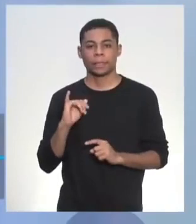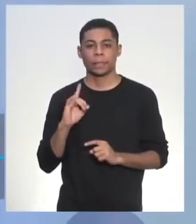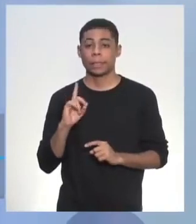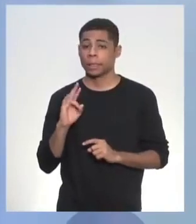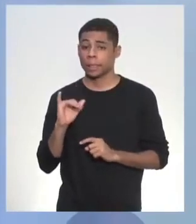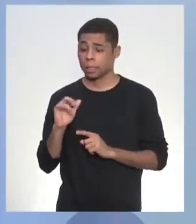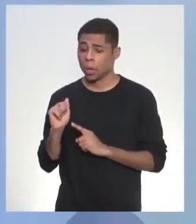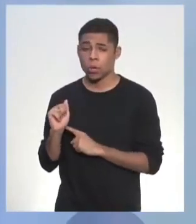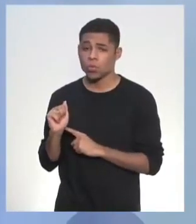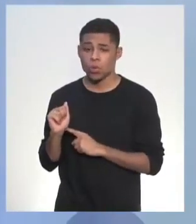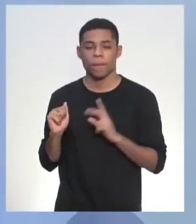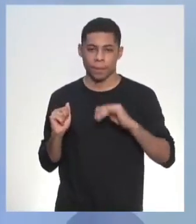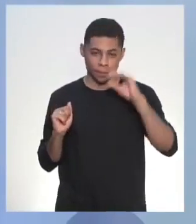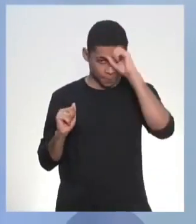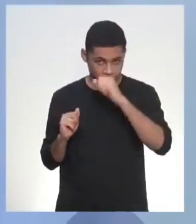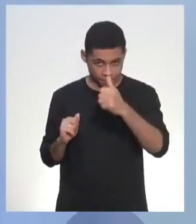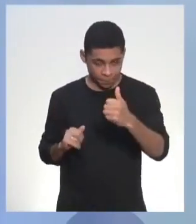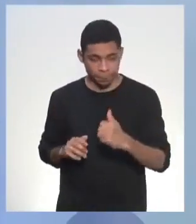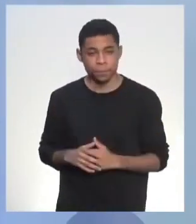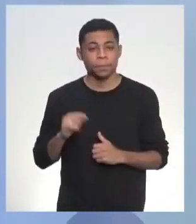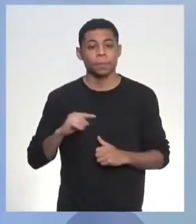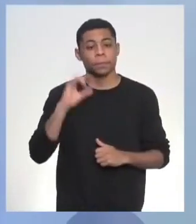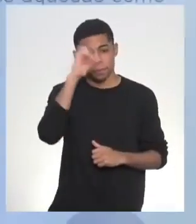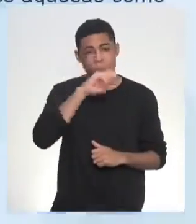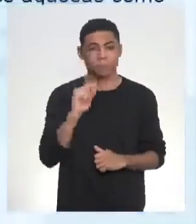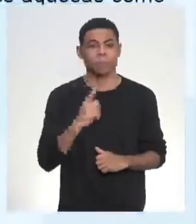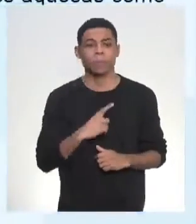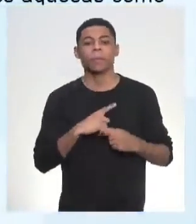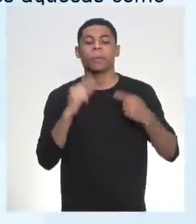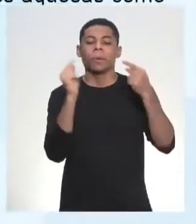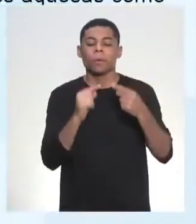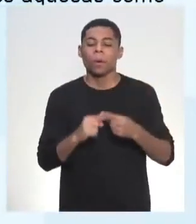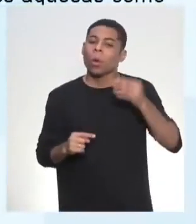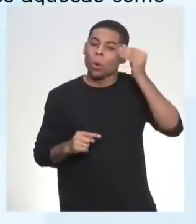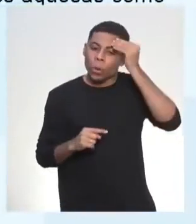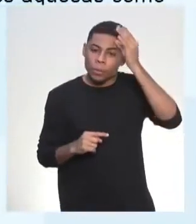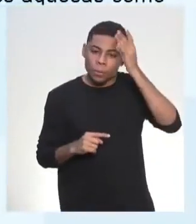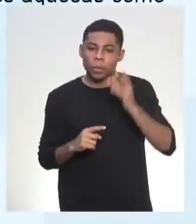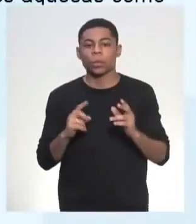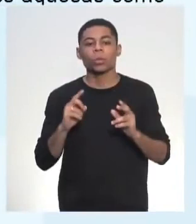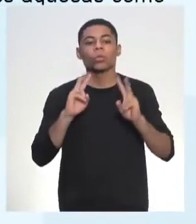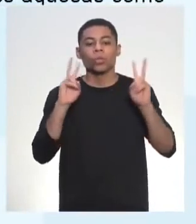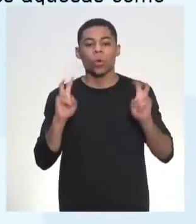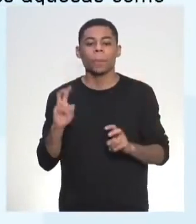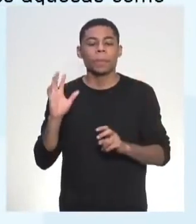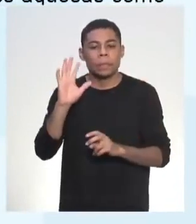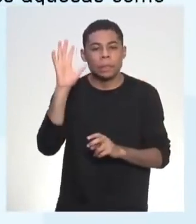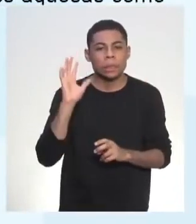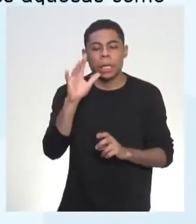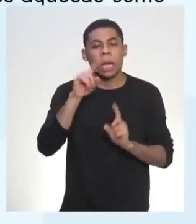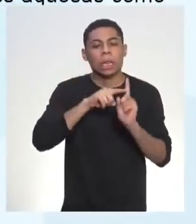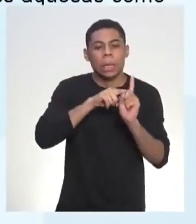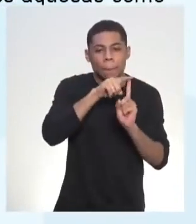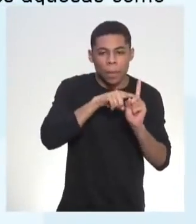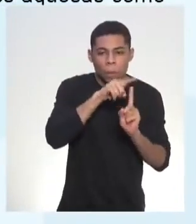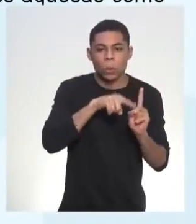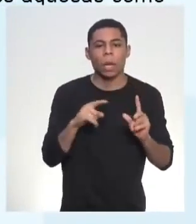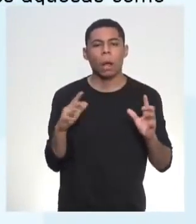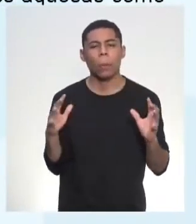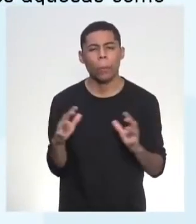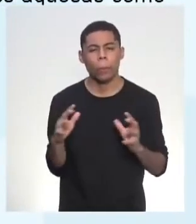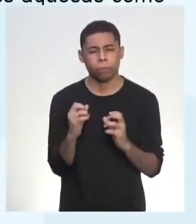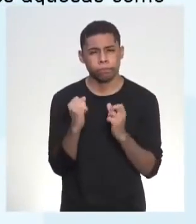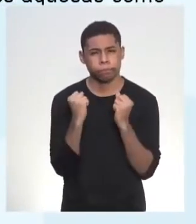A habilidade de hoje vai ser aplicar os conhecimentos referentes às influências da pressão e da temperatura na